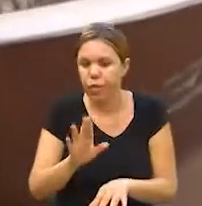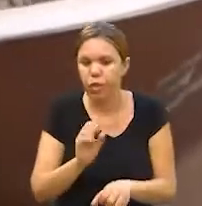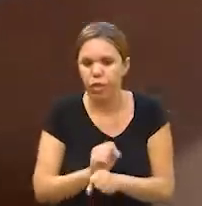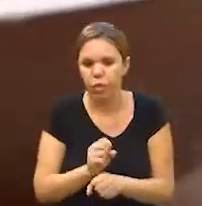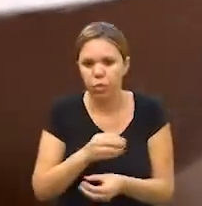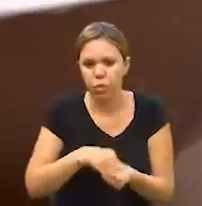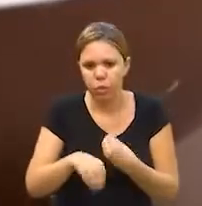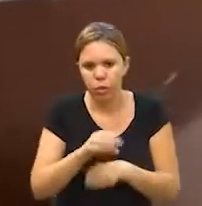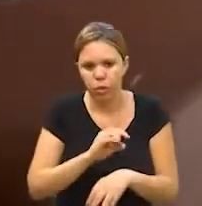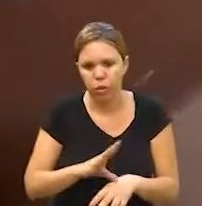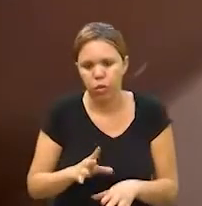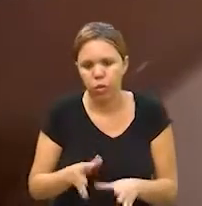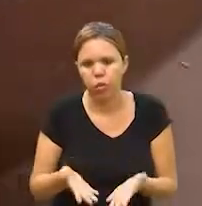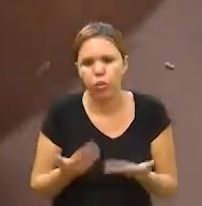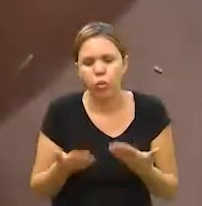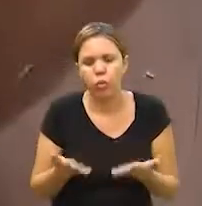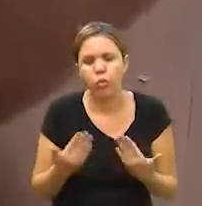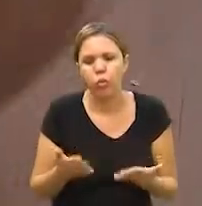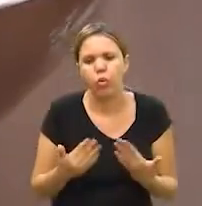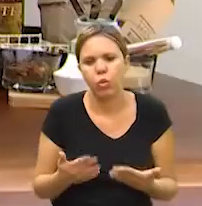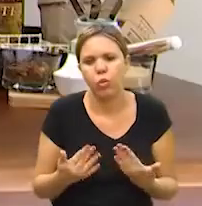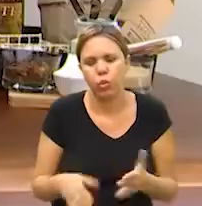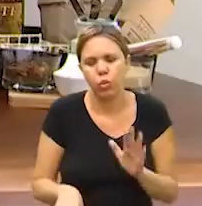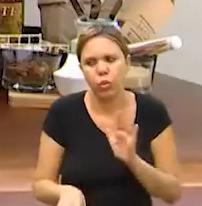mesmo, amassando suavemente só para agregar